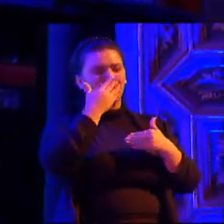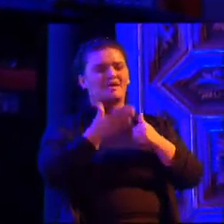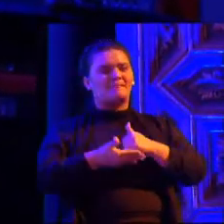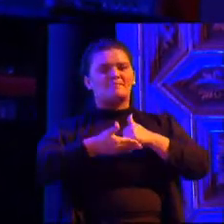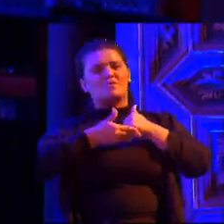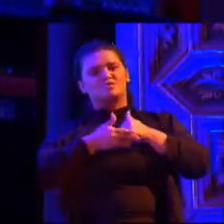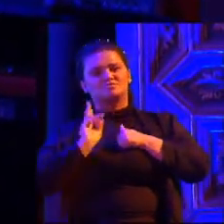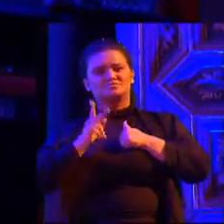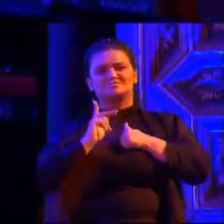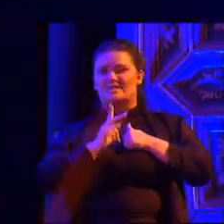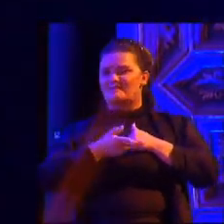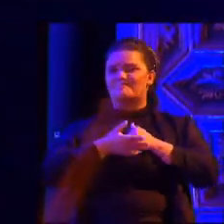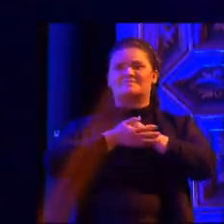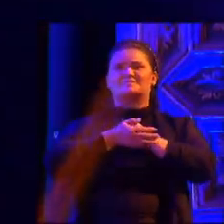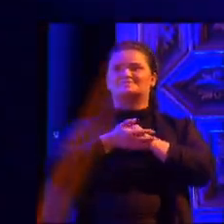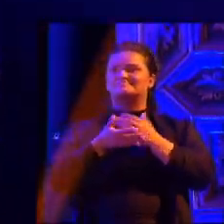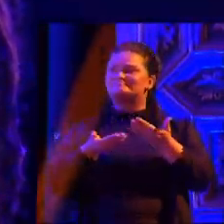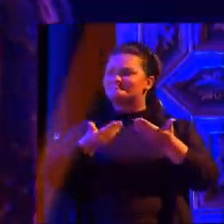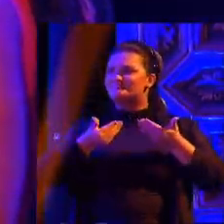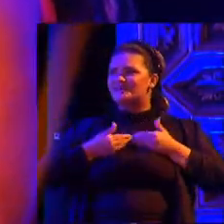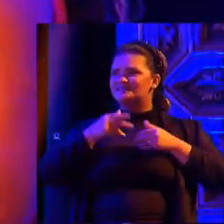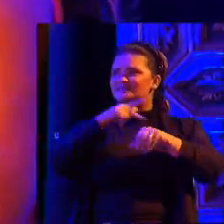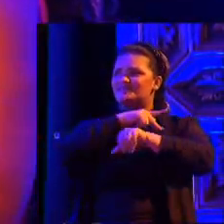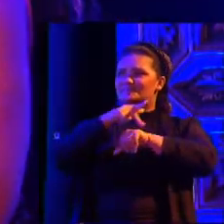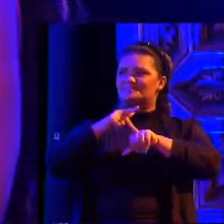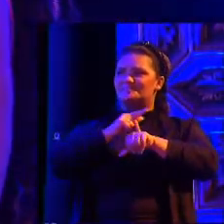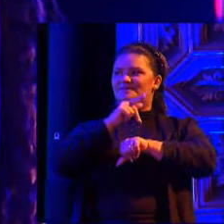apoiaram. E receber esse prêmio,